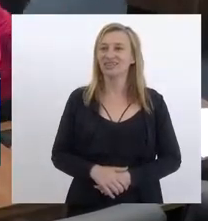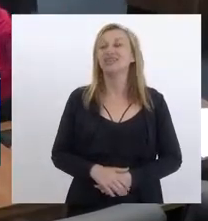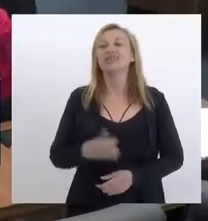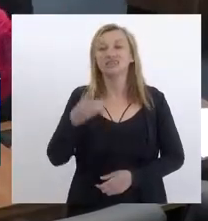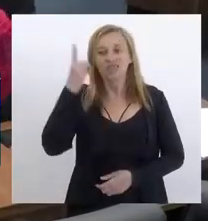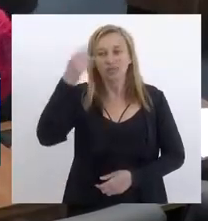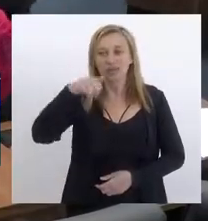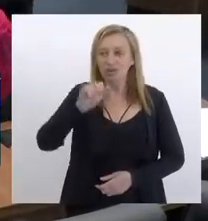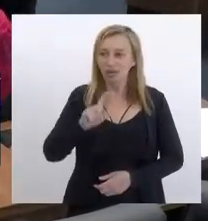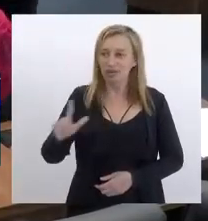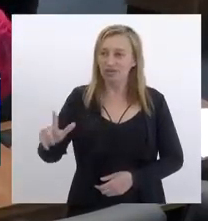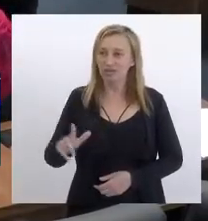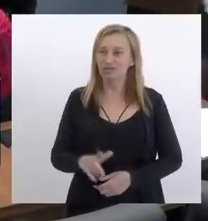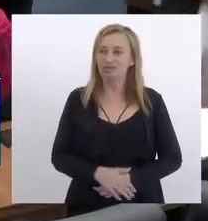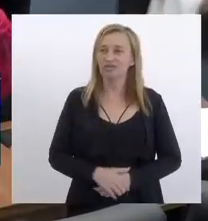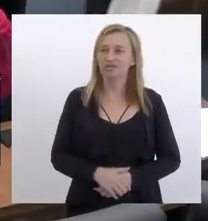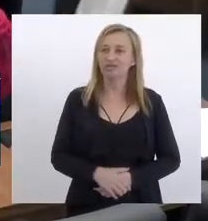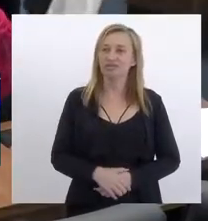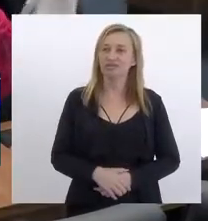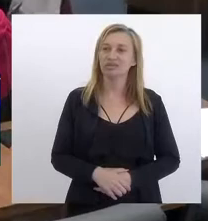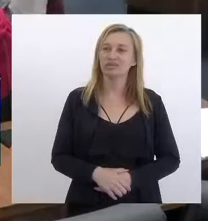Deputado Noel.